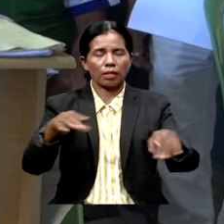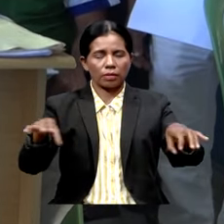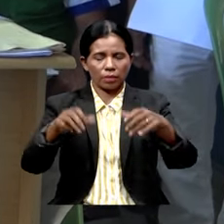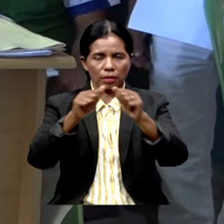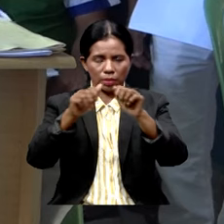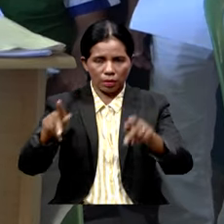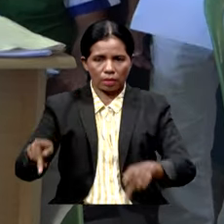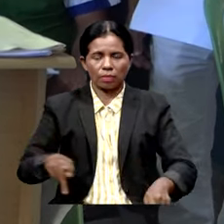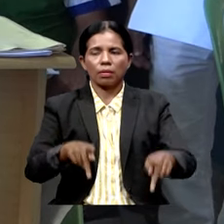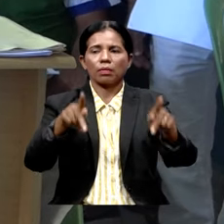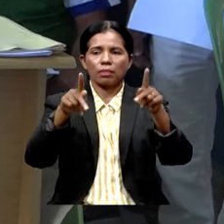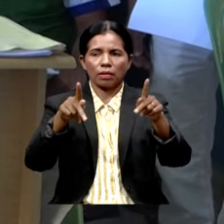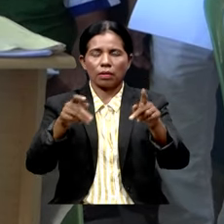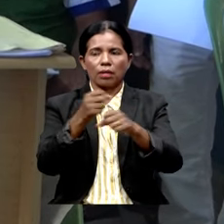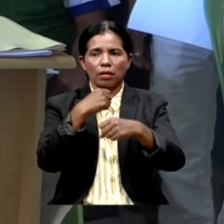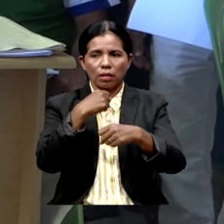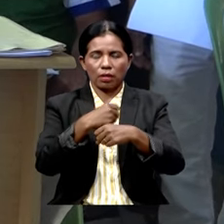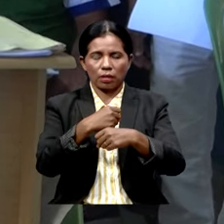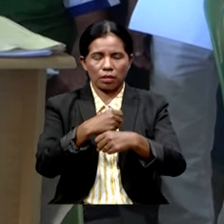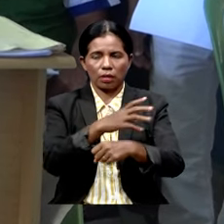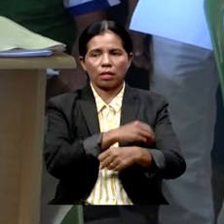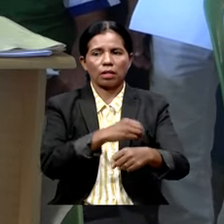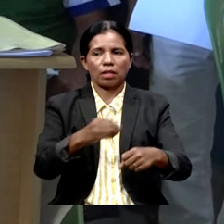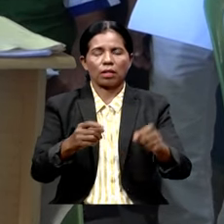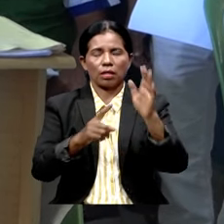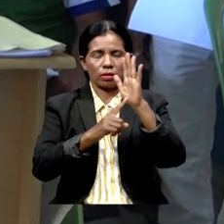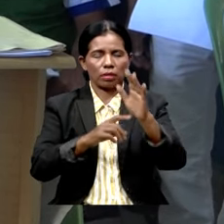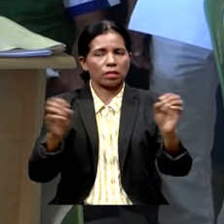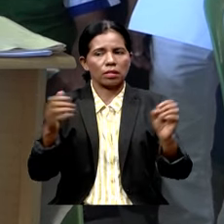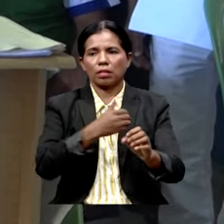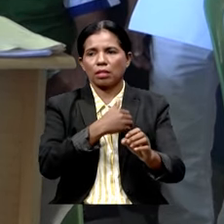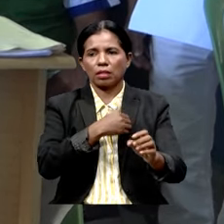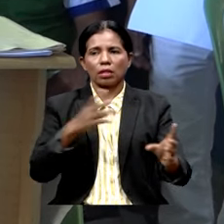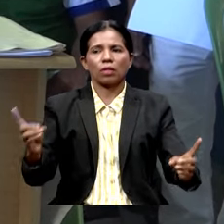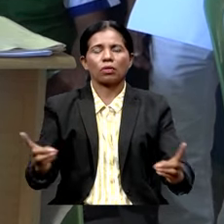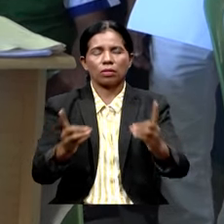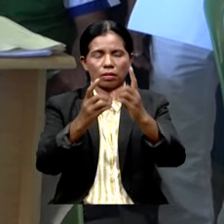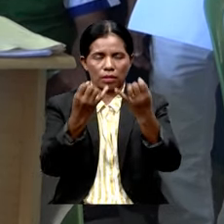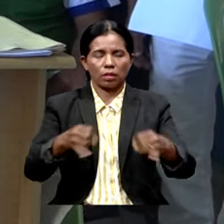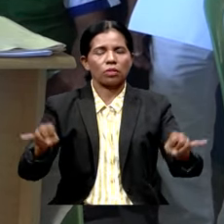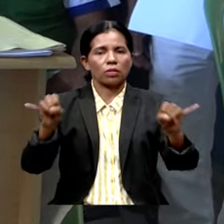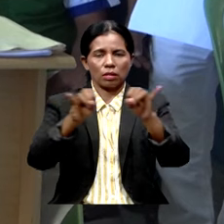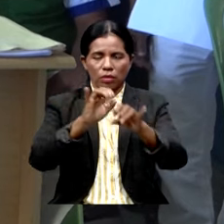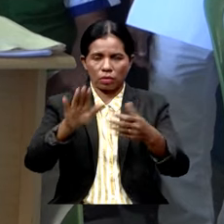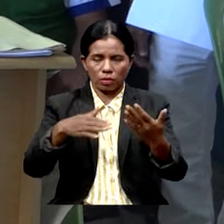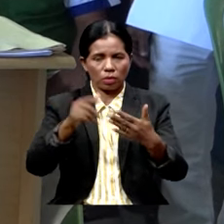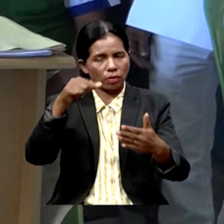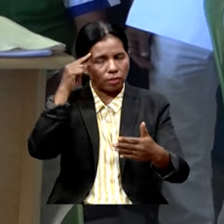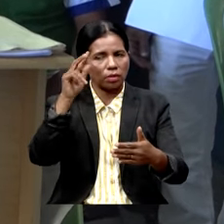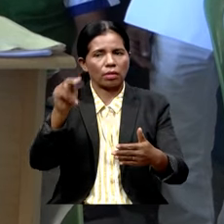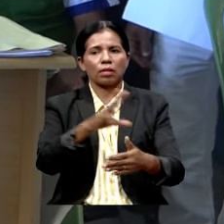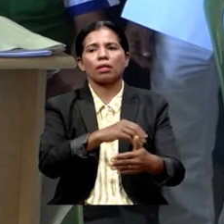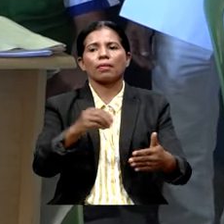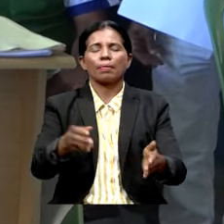administração pública, mas há atos de irregularidade contra a instituição de serviço de